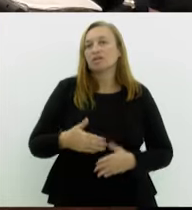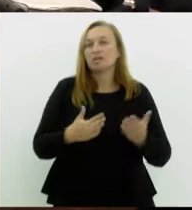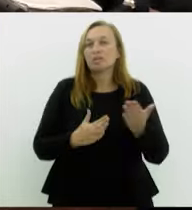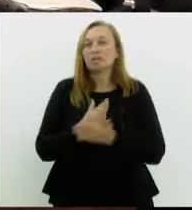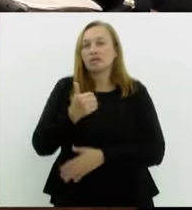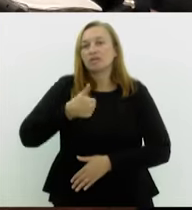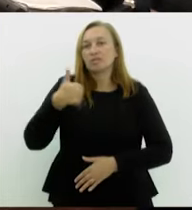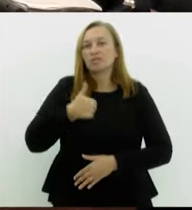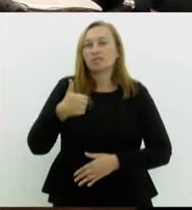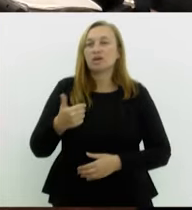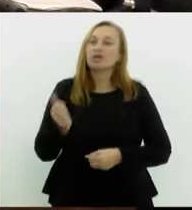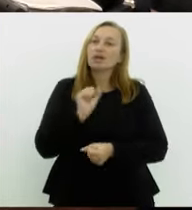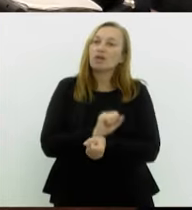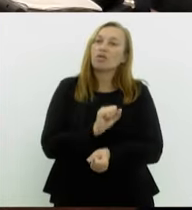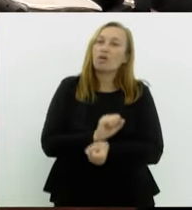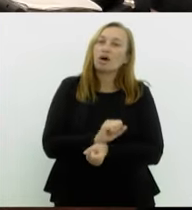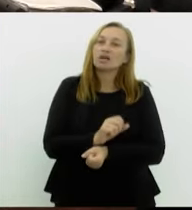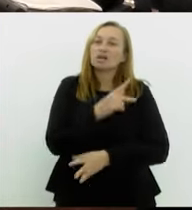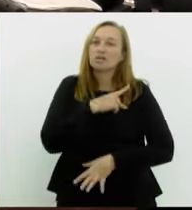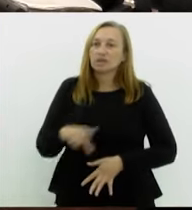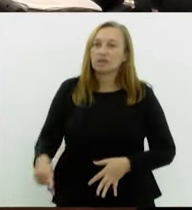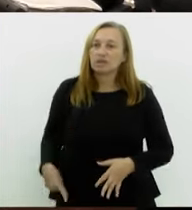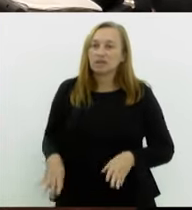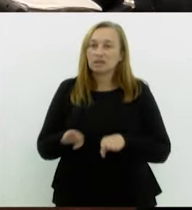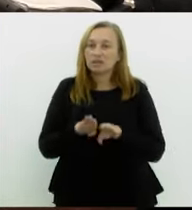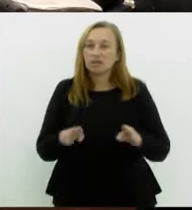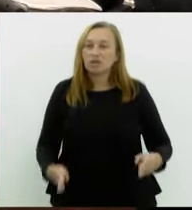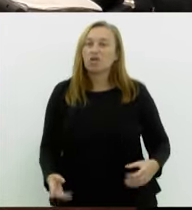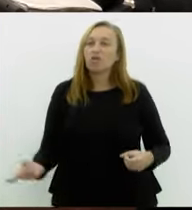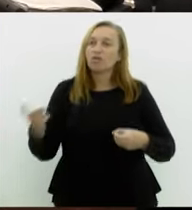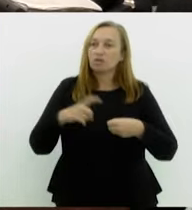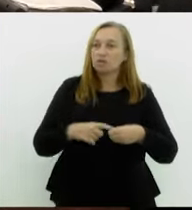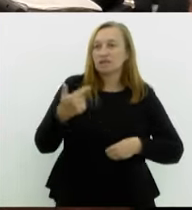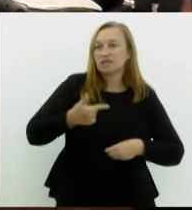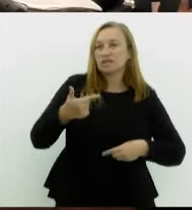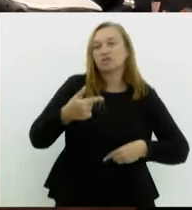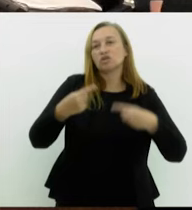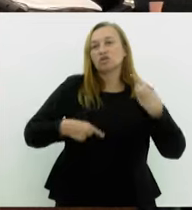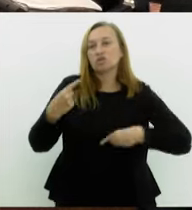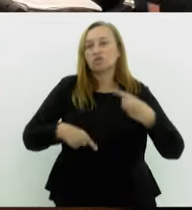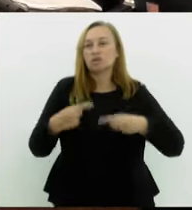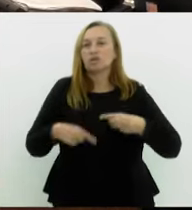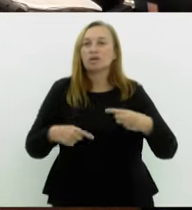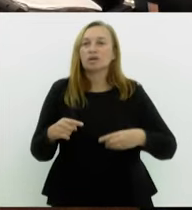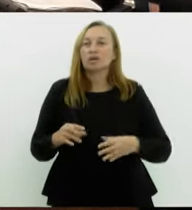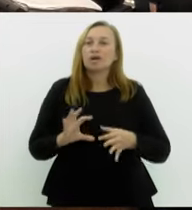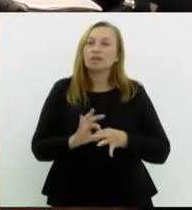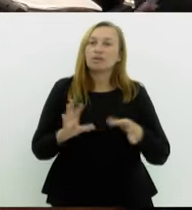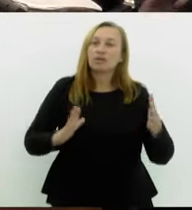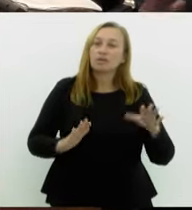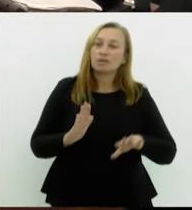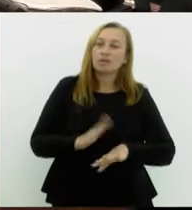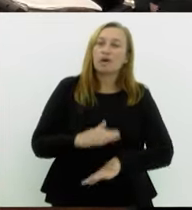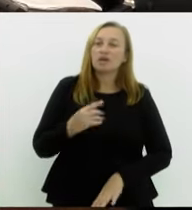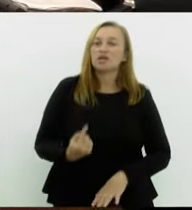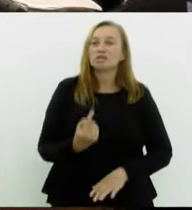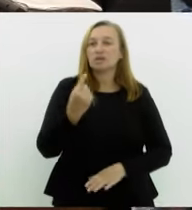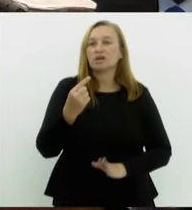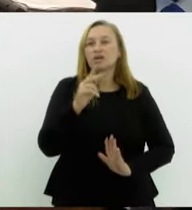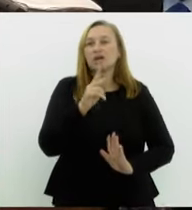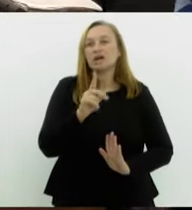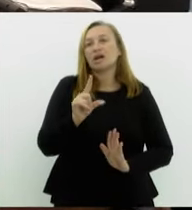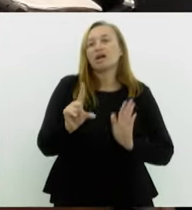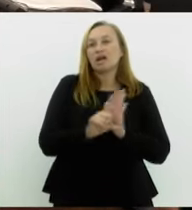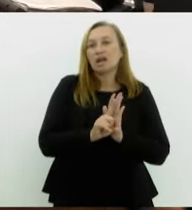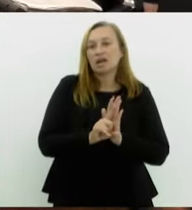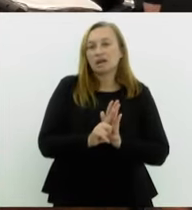aguardo da mesa e da presidência a volta em segunda para, então, a sanção de mais uma lei de um parlamentar juvenil, que é